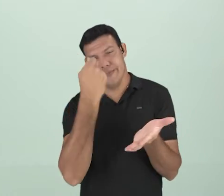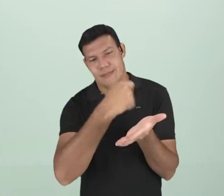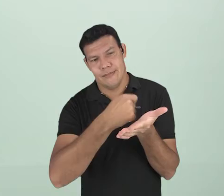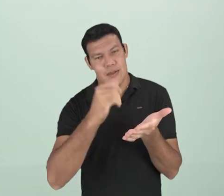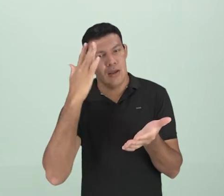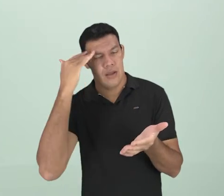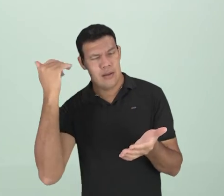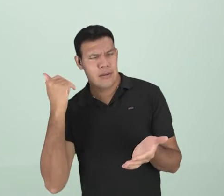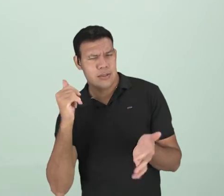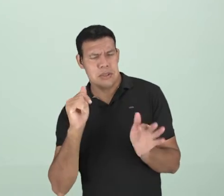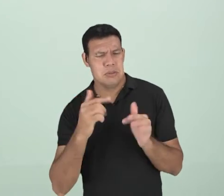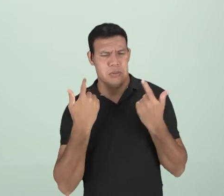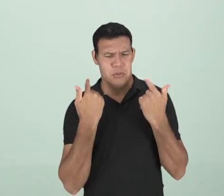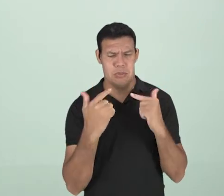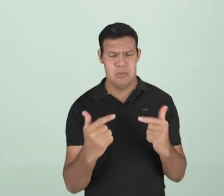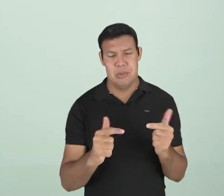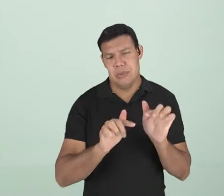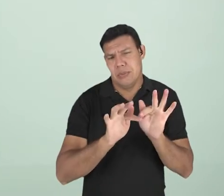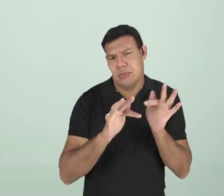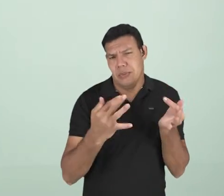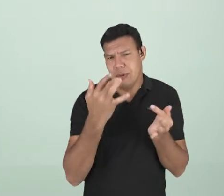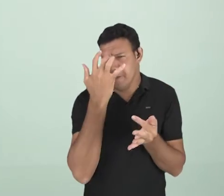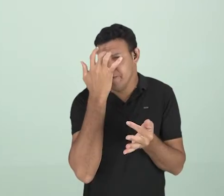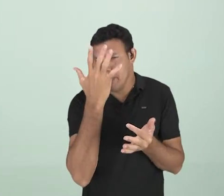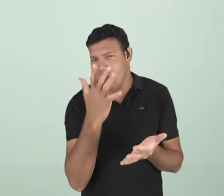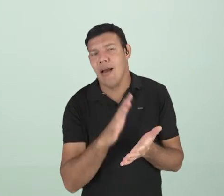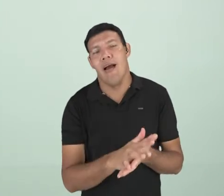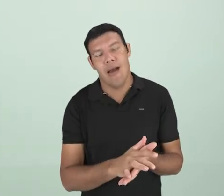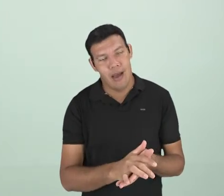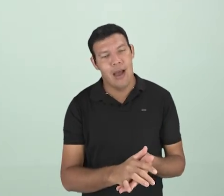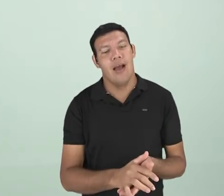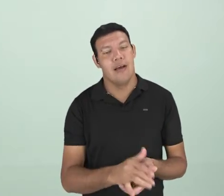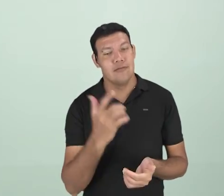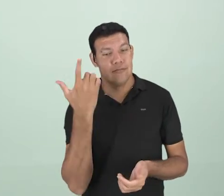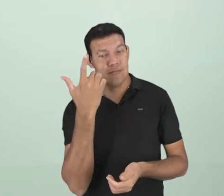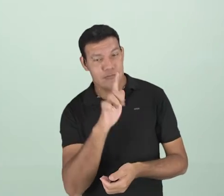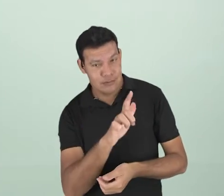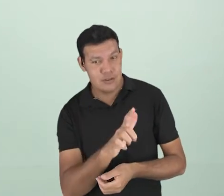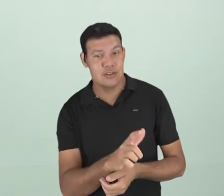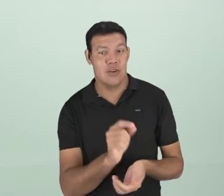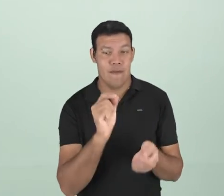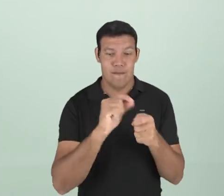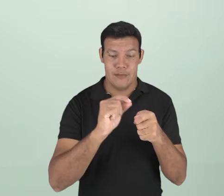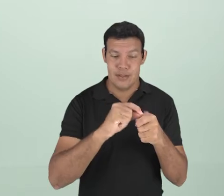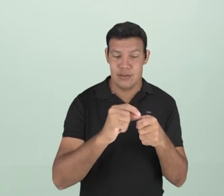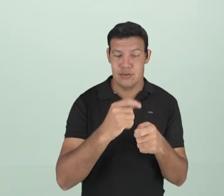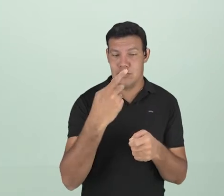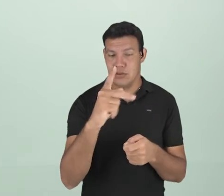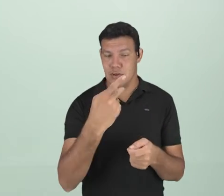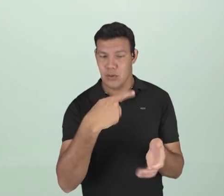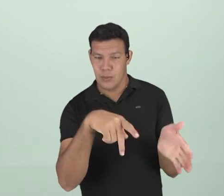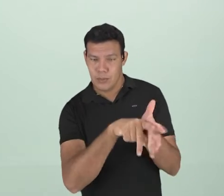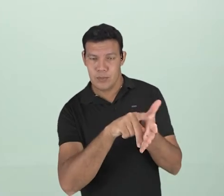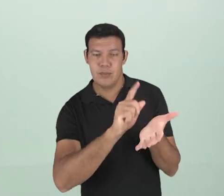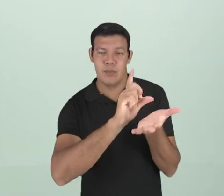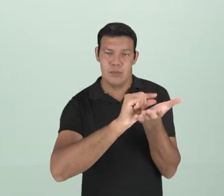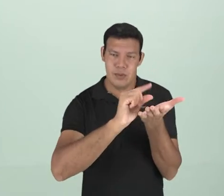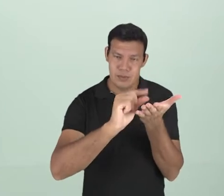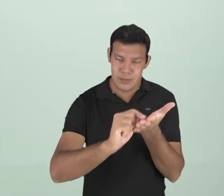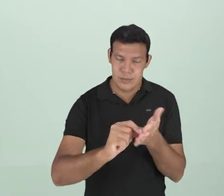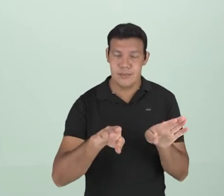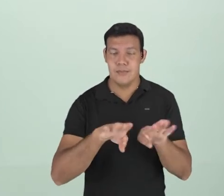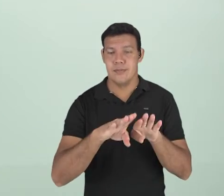numa linguagem mais simples e pode construir o seu artigo. A partir do quê? Sempre da leitura e da relação.